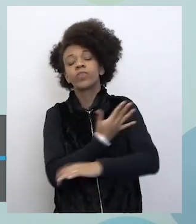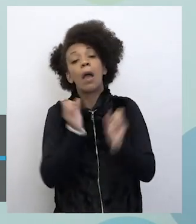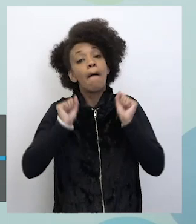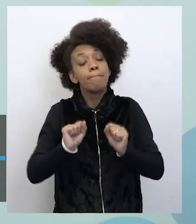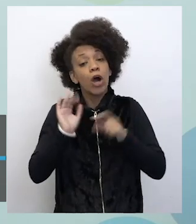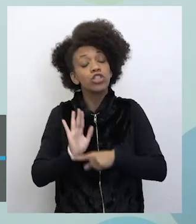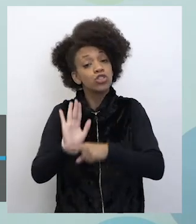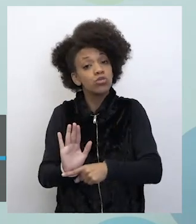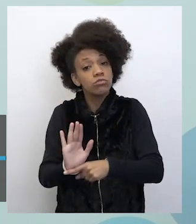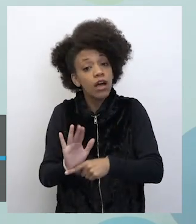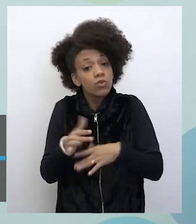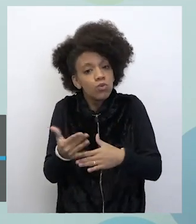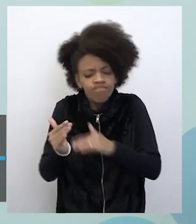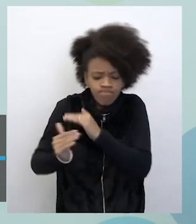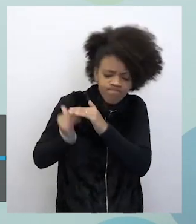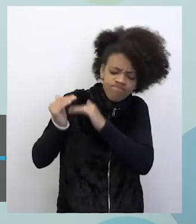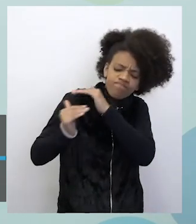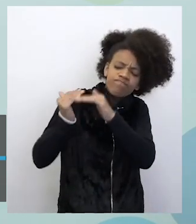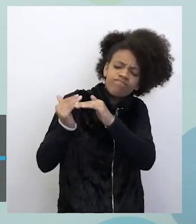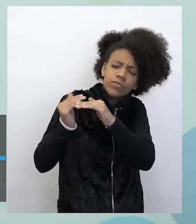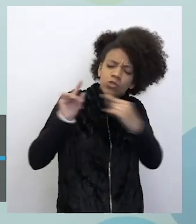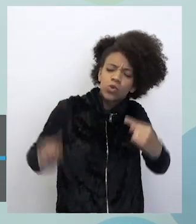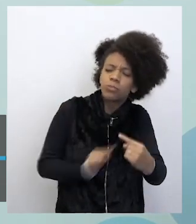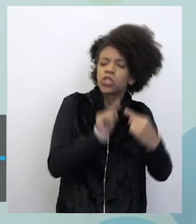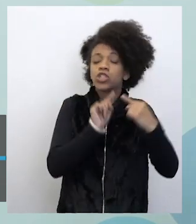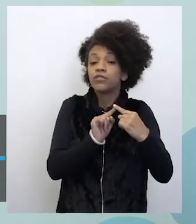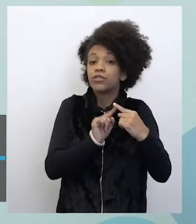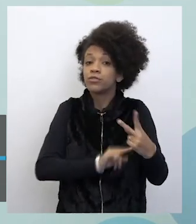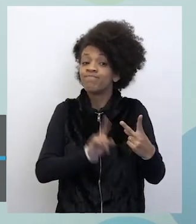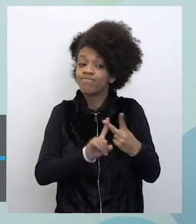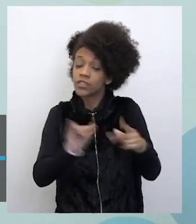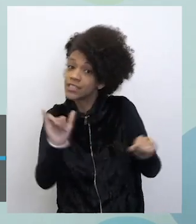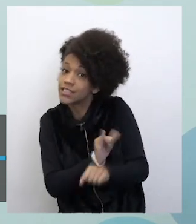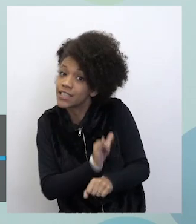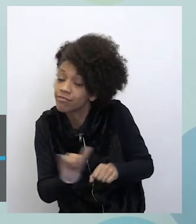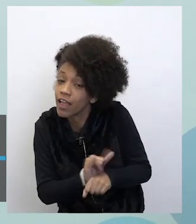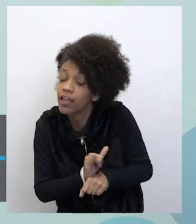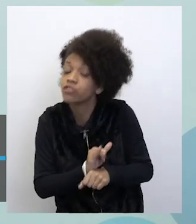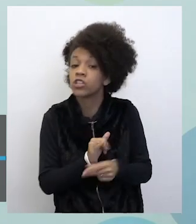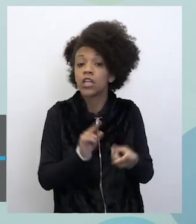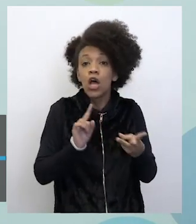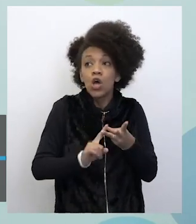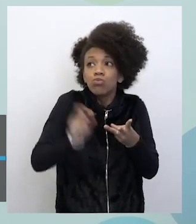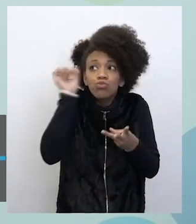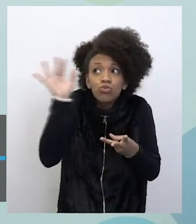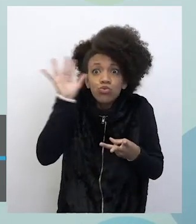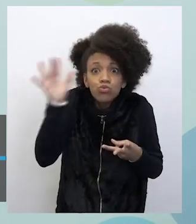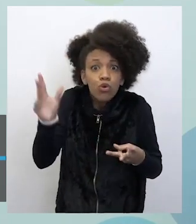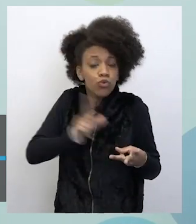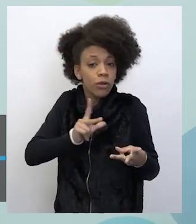ajudar no alcance das minhas metas, dos meus objetivos, dos meus sonhos que